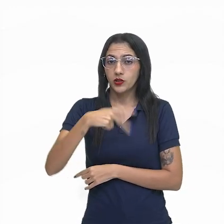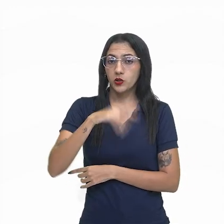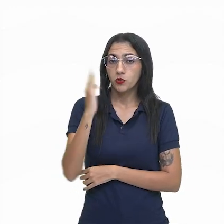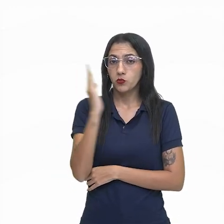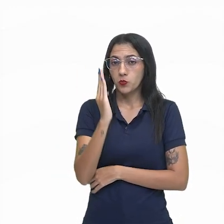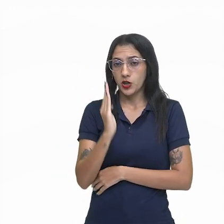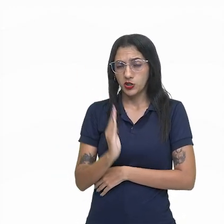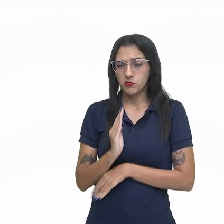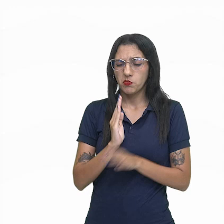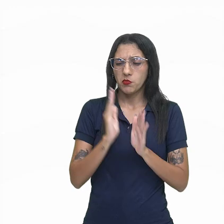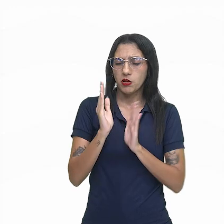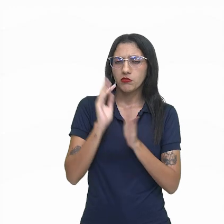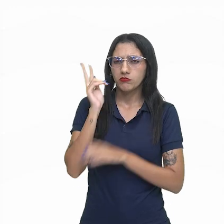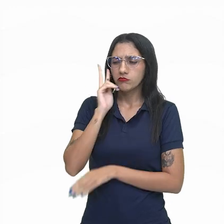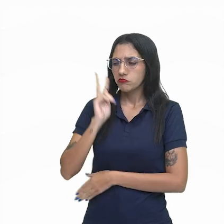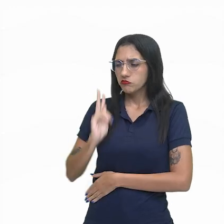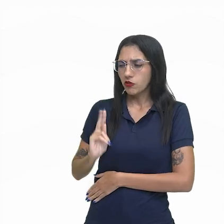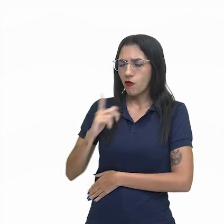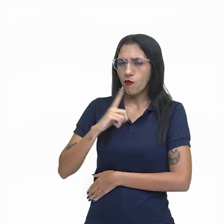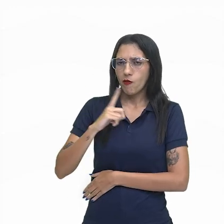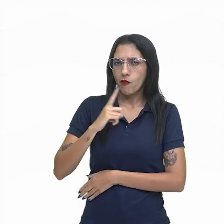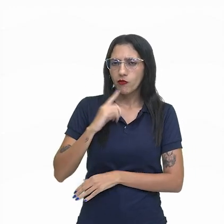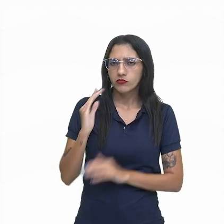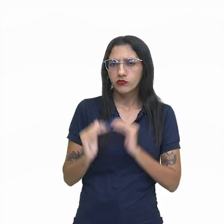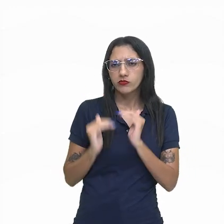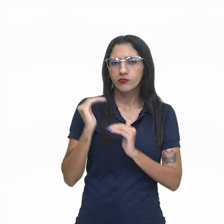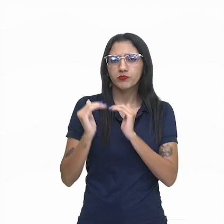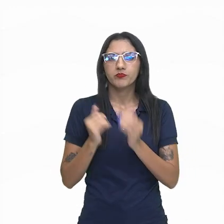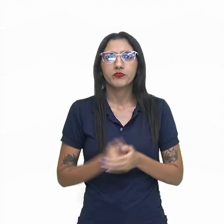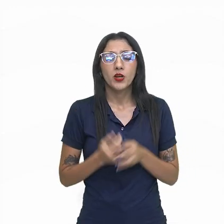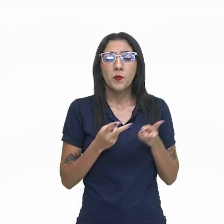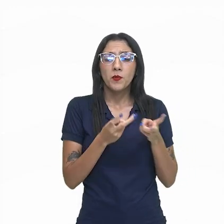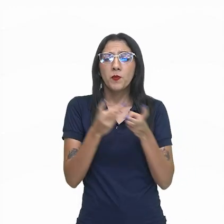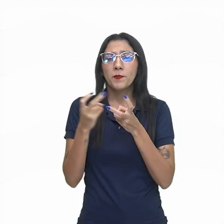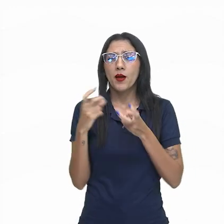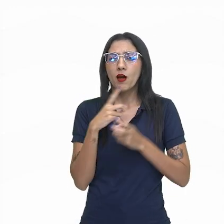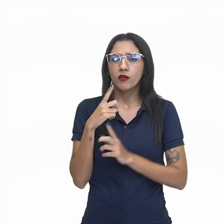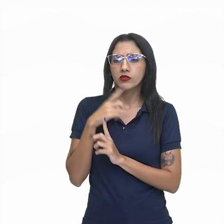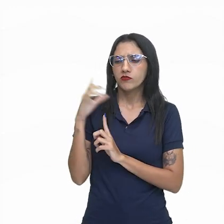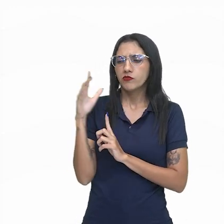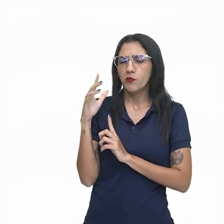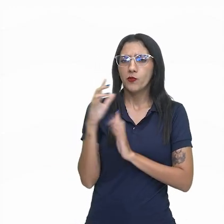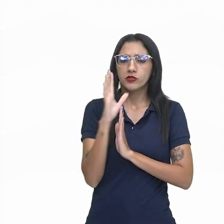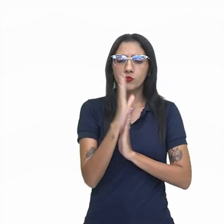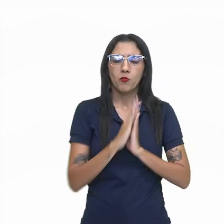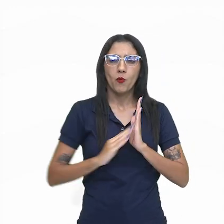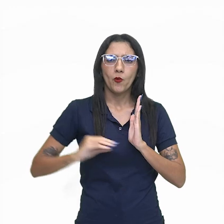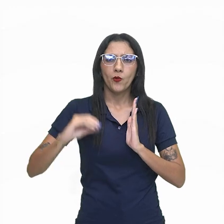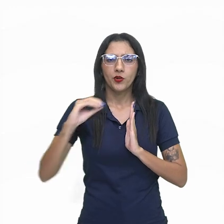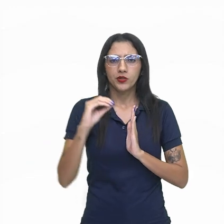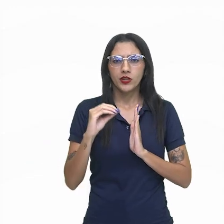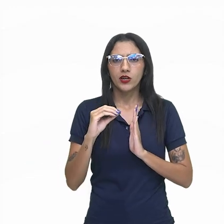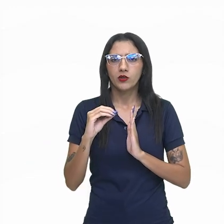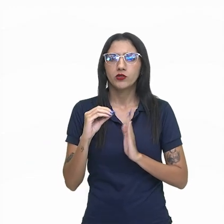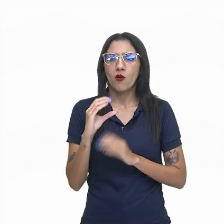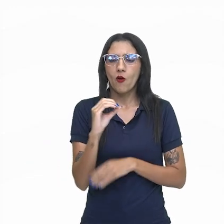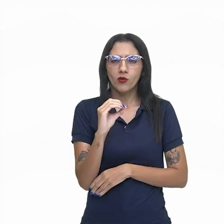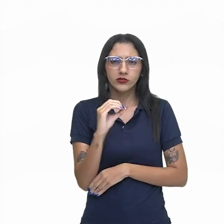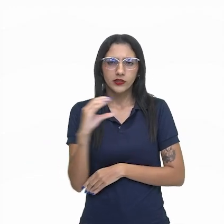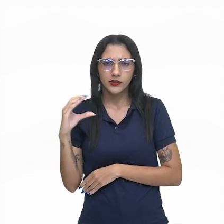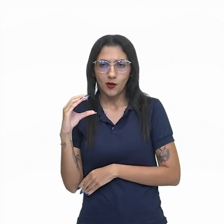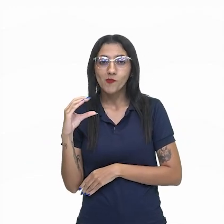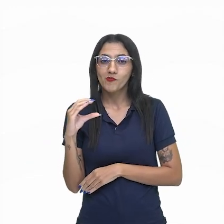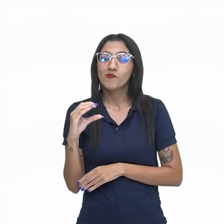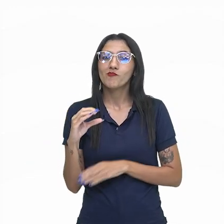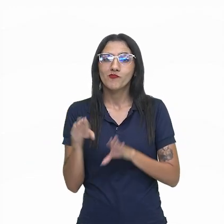brasileira historicamente construída, percebendo as influências dos modelos ocidentais com destaque